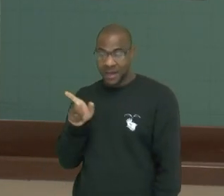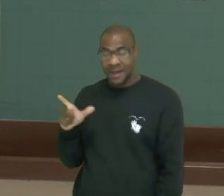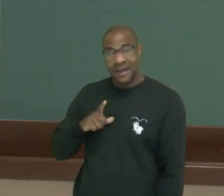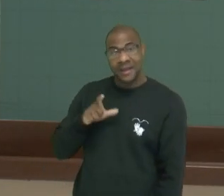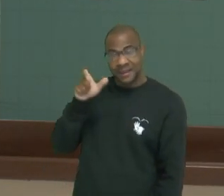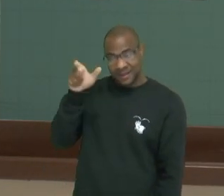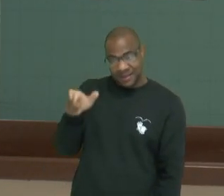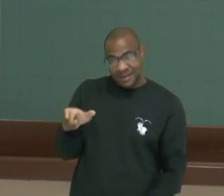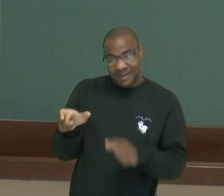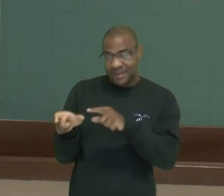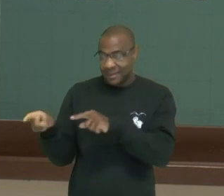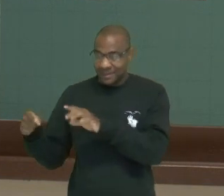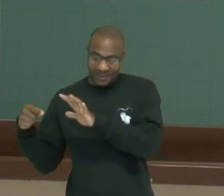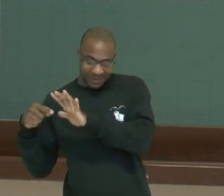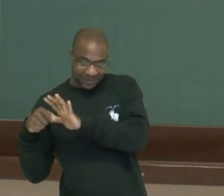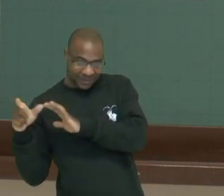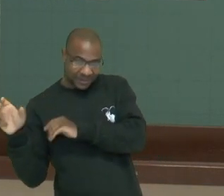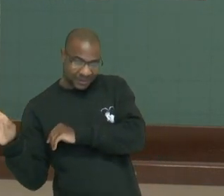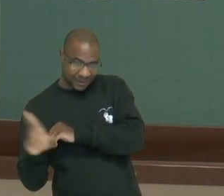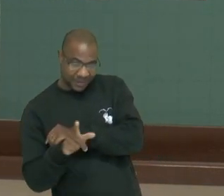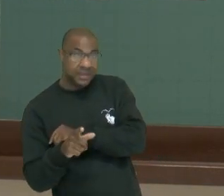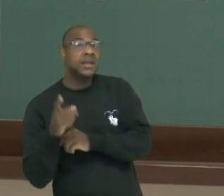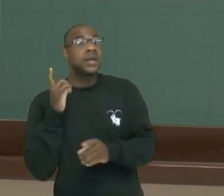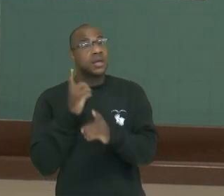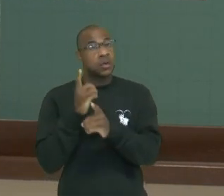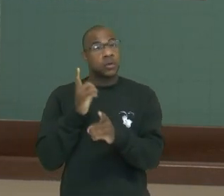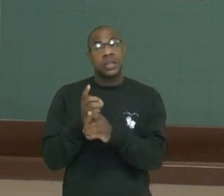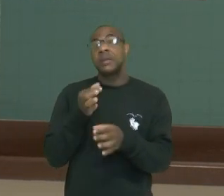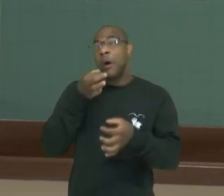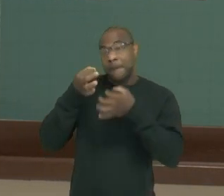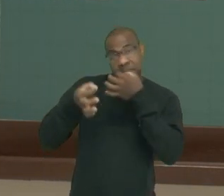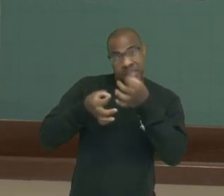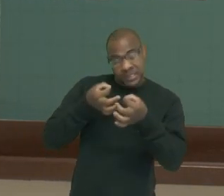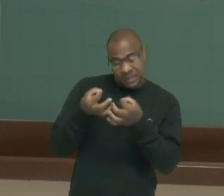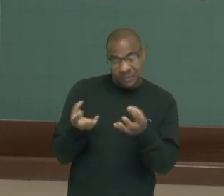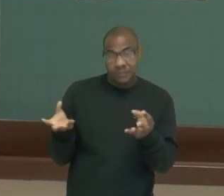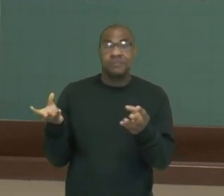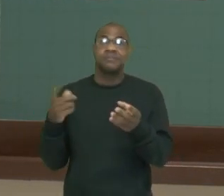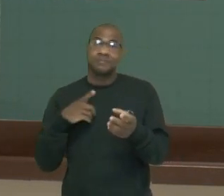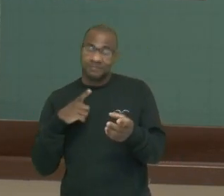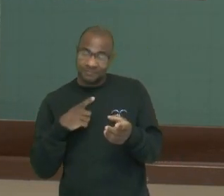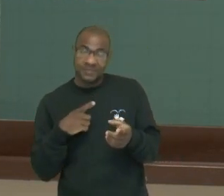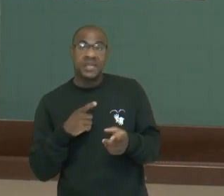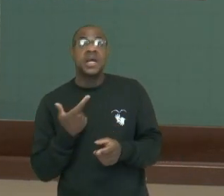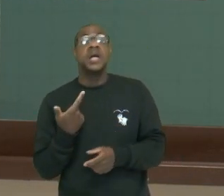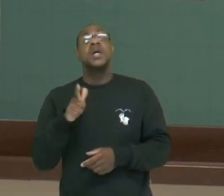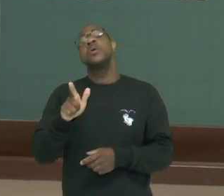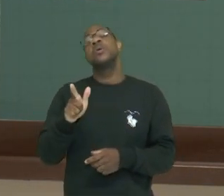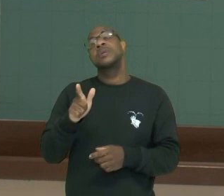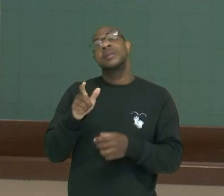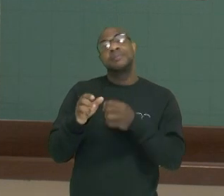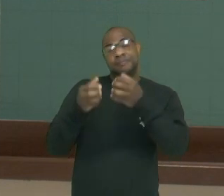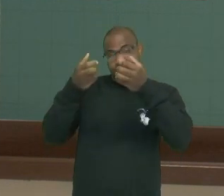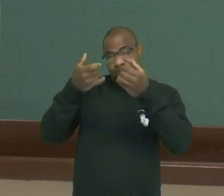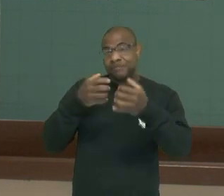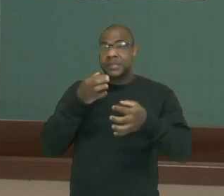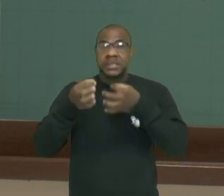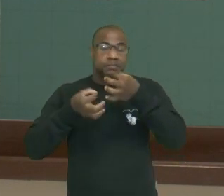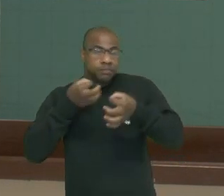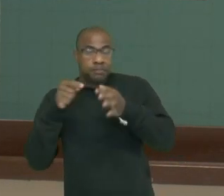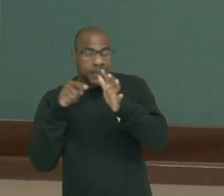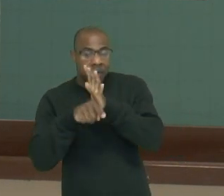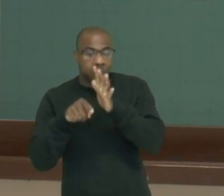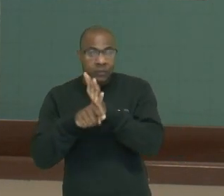nós encontramos novamente a tese sendo retomada e ainda um outro argumento de exemplificação, onde ele